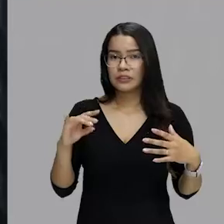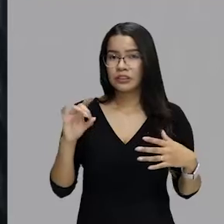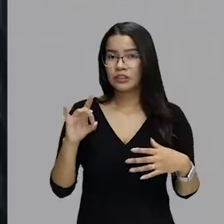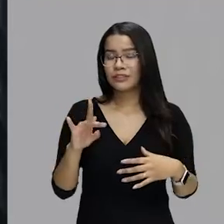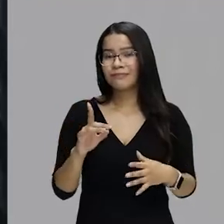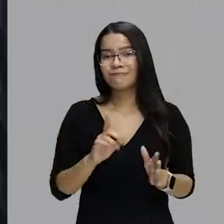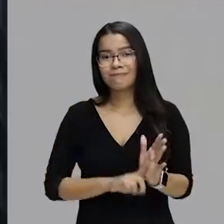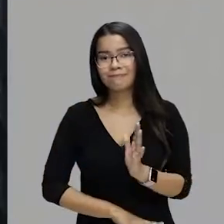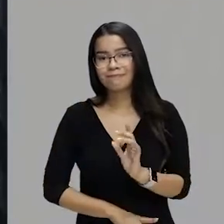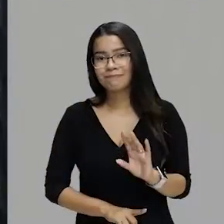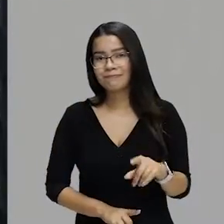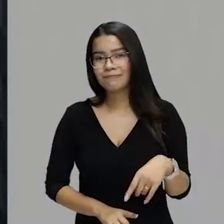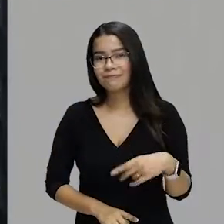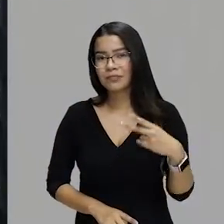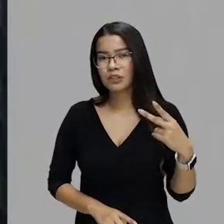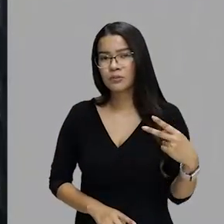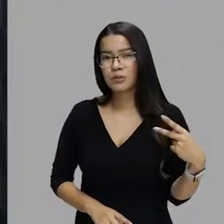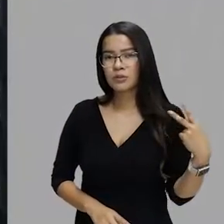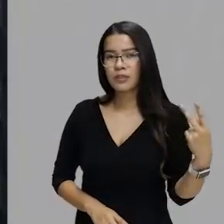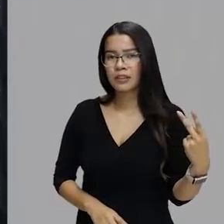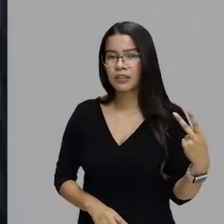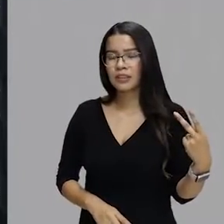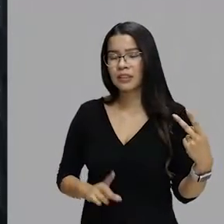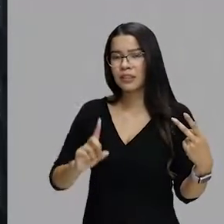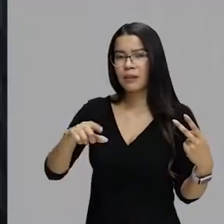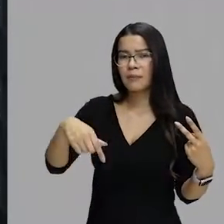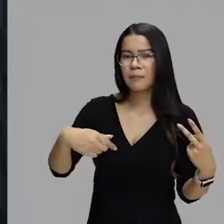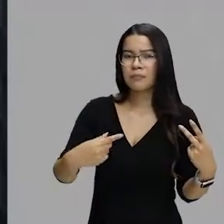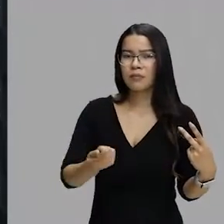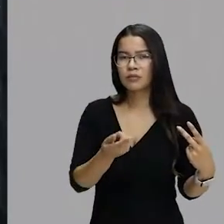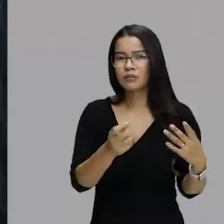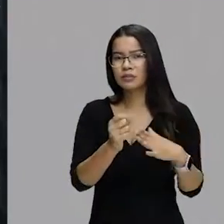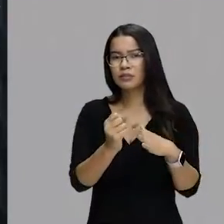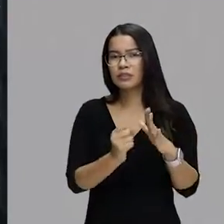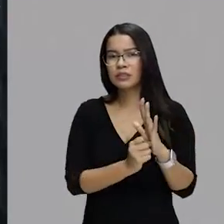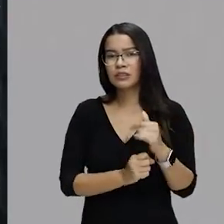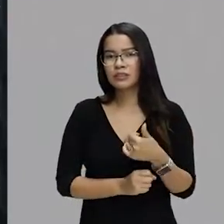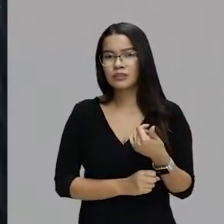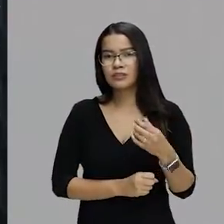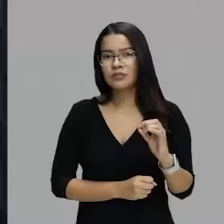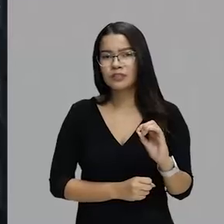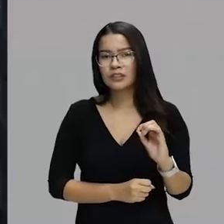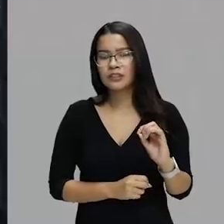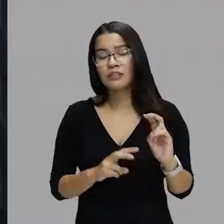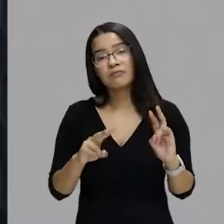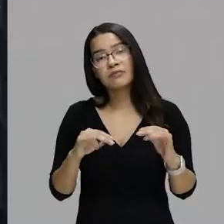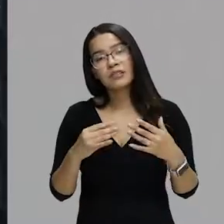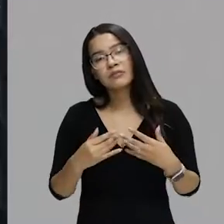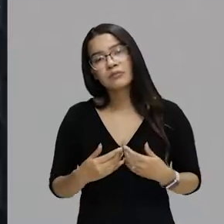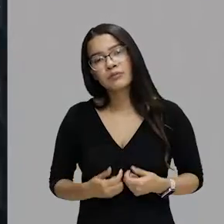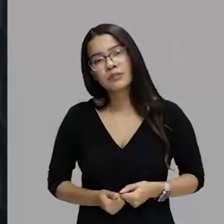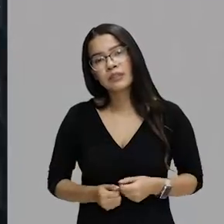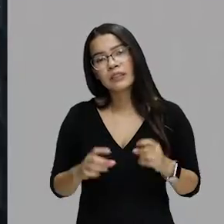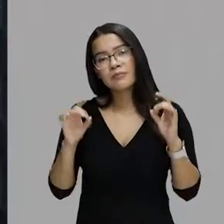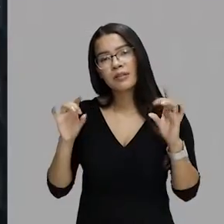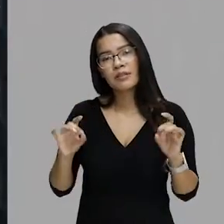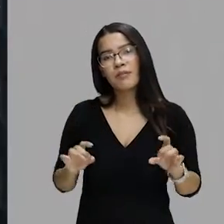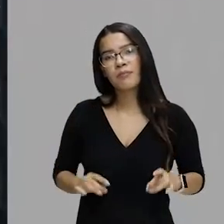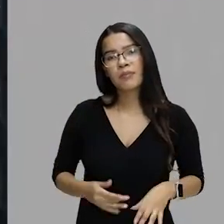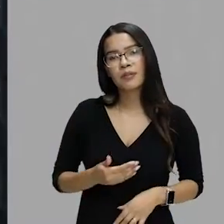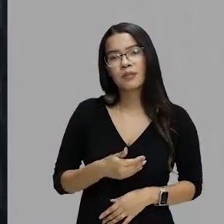diminuir a partir do final do século XX. A partir do final do século XX, é que elas vão dar uma diminuída, principalmente no governo de